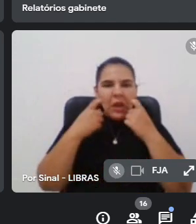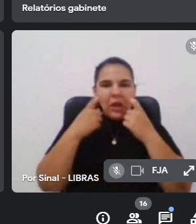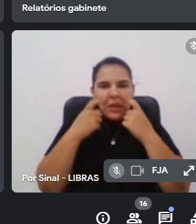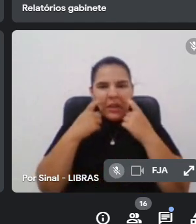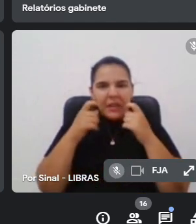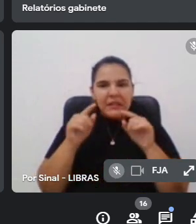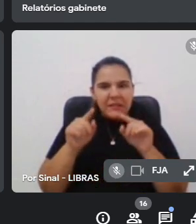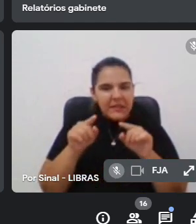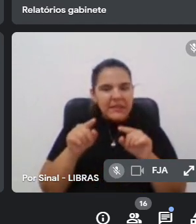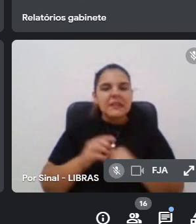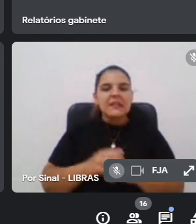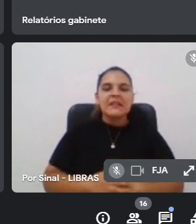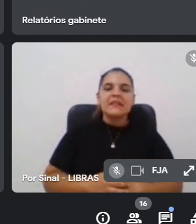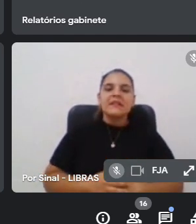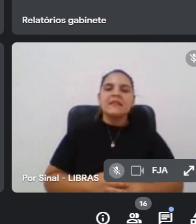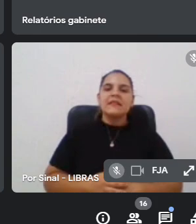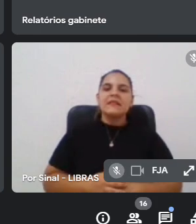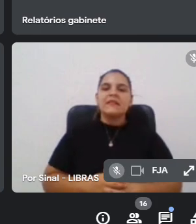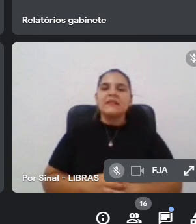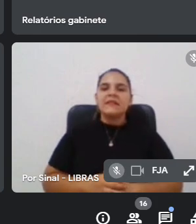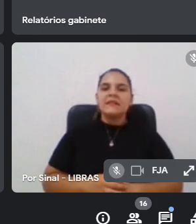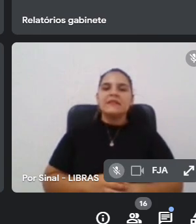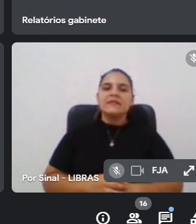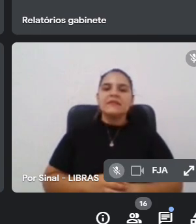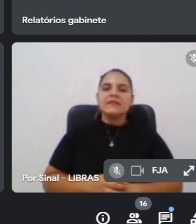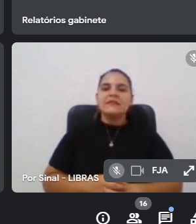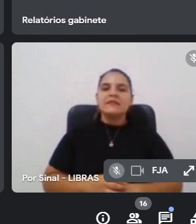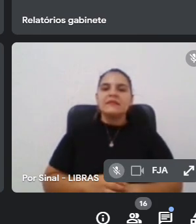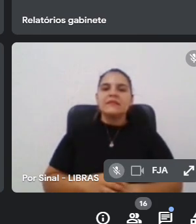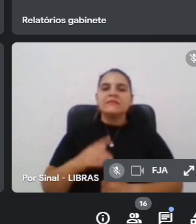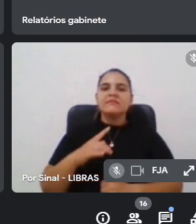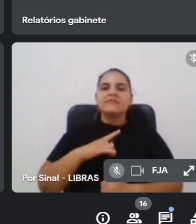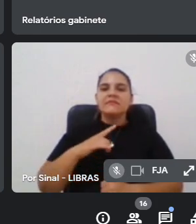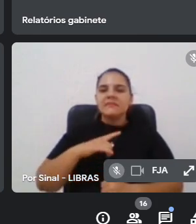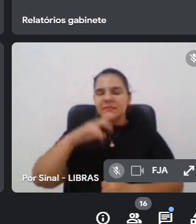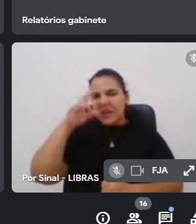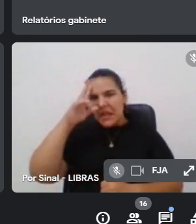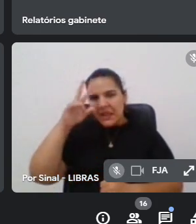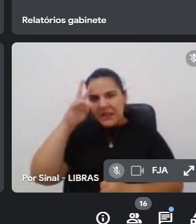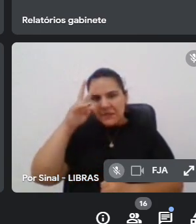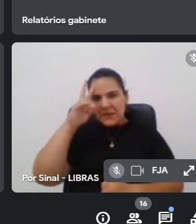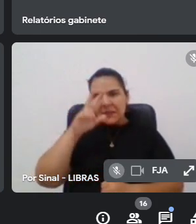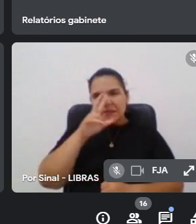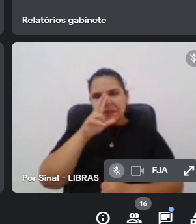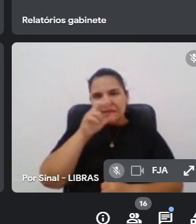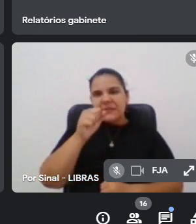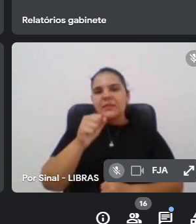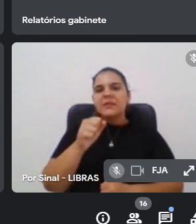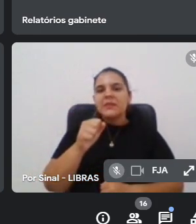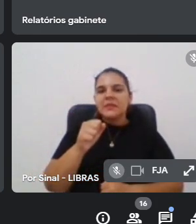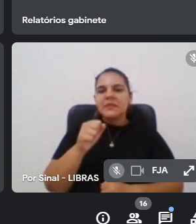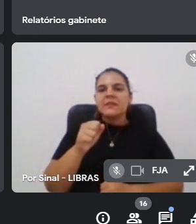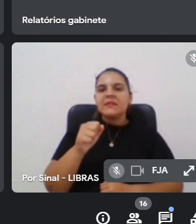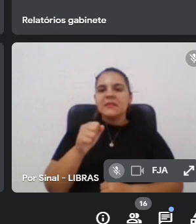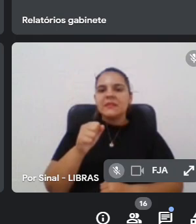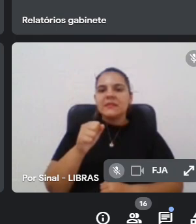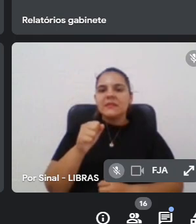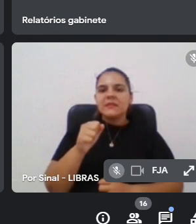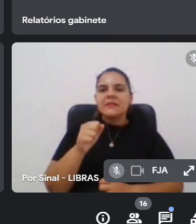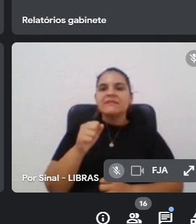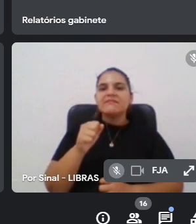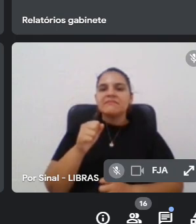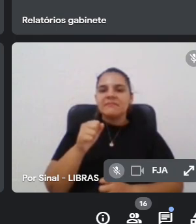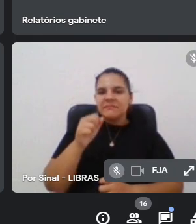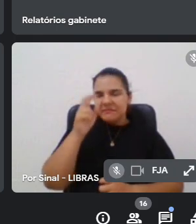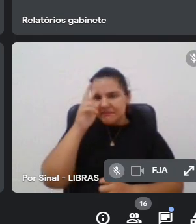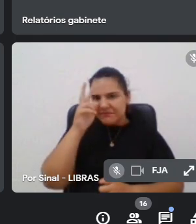memória de muitas coisas. Tu que está aí, sobre isso mesmo, Vanilson. Muitas